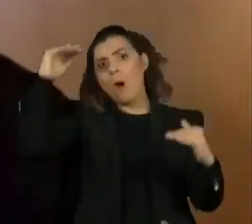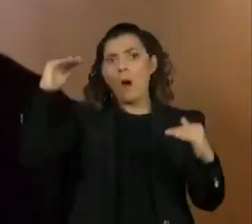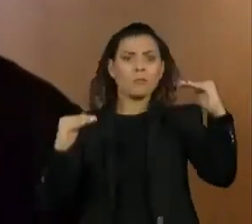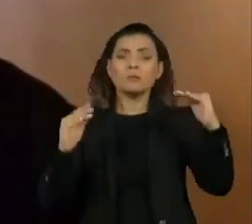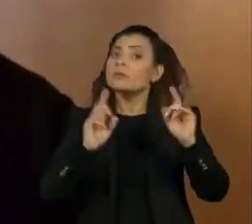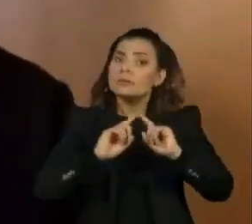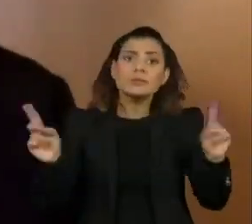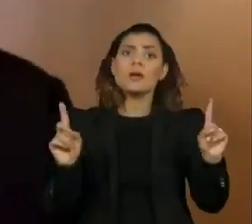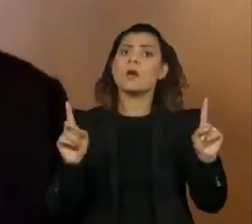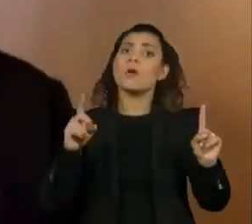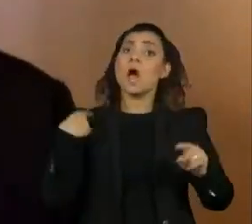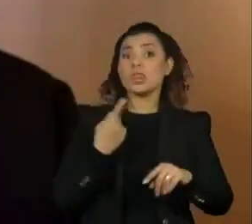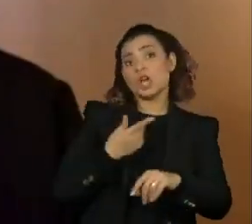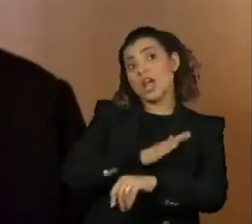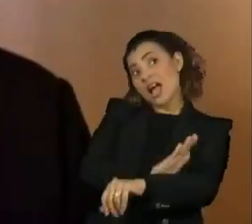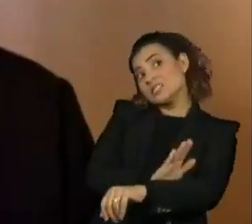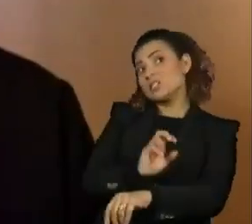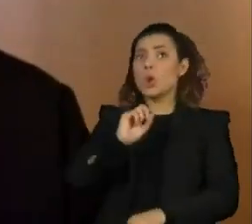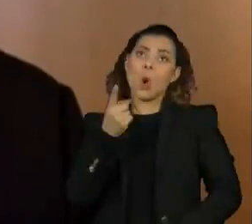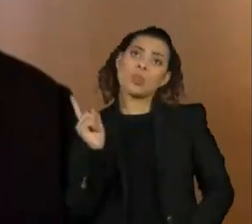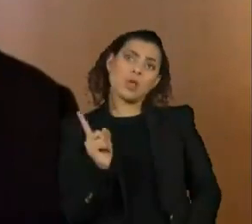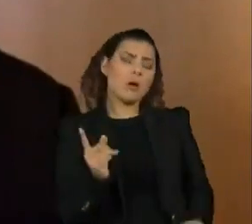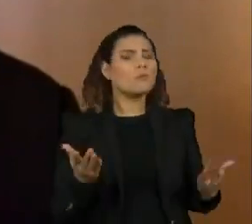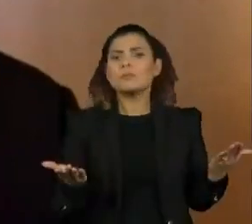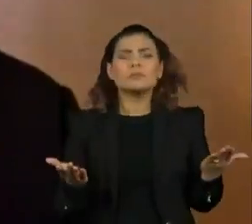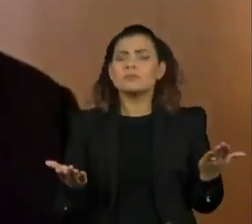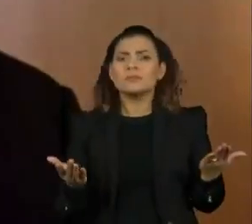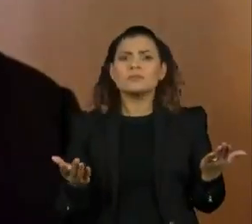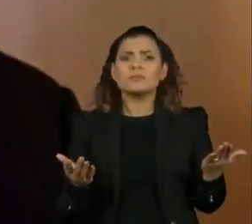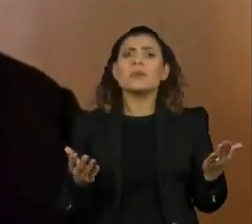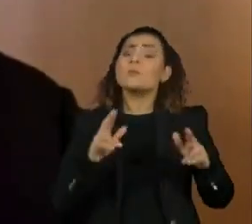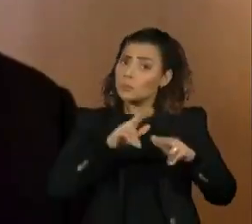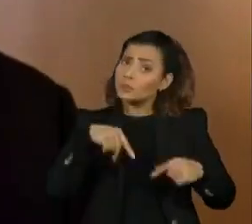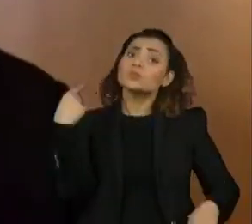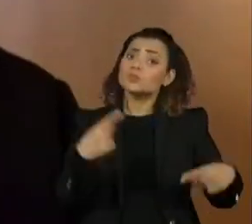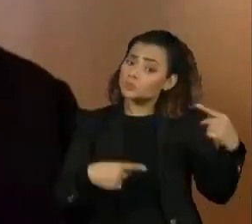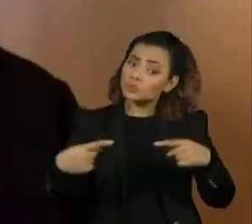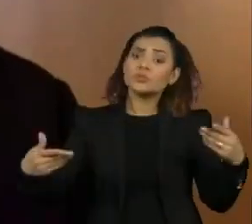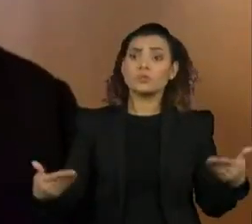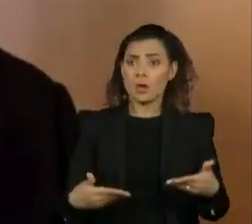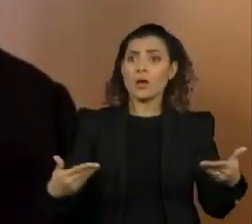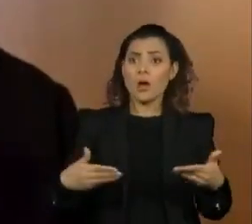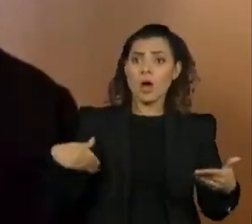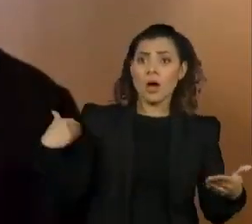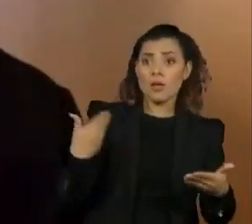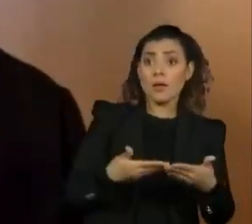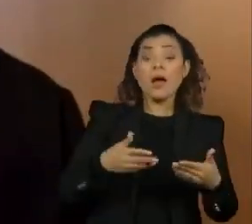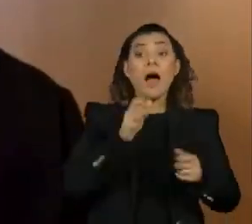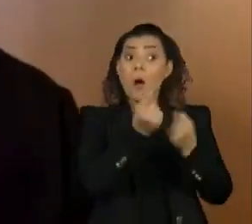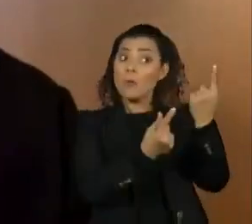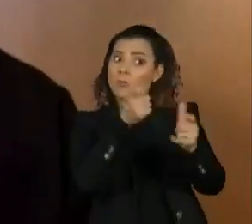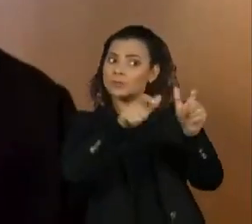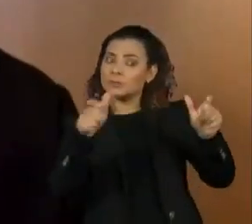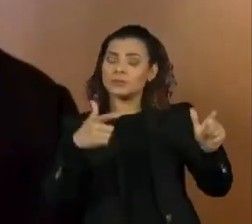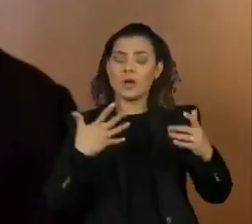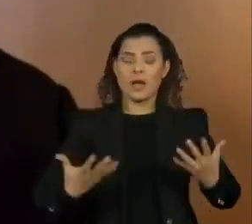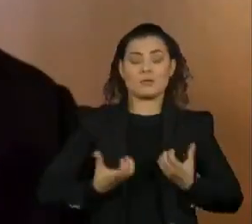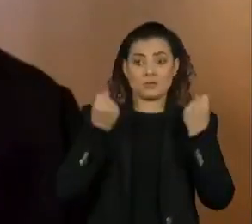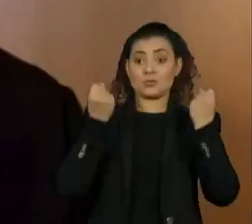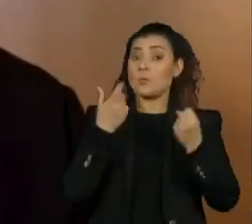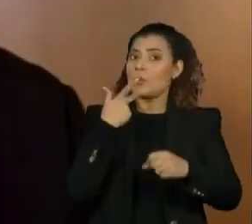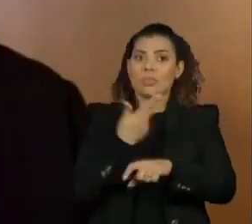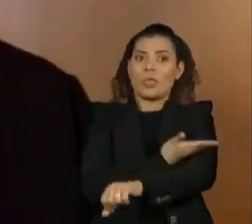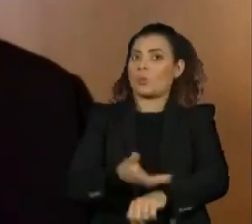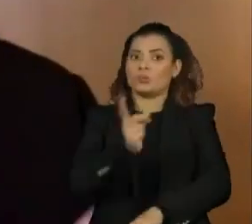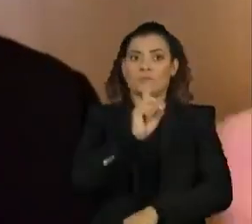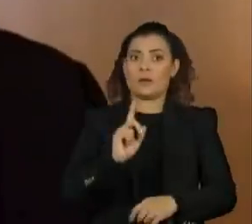se nós somos racistas ou não. Eu acho que isso está sendo discutido, assusta as pessoas que não estão